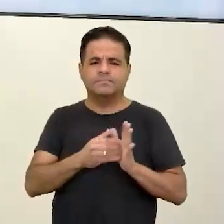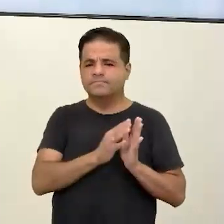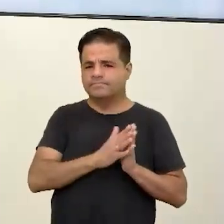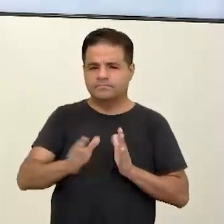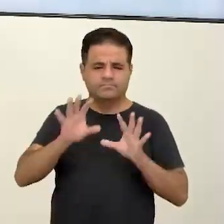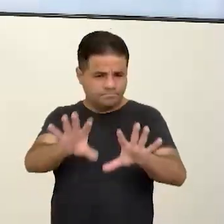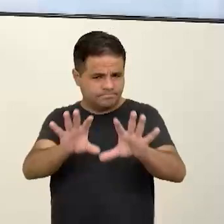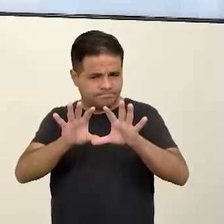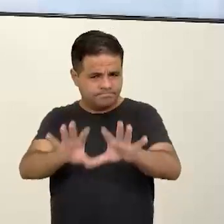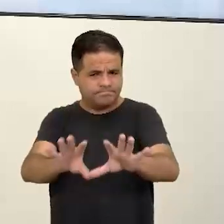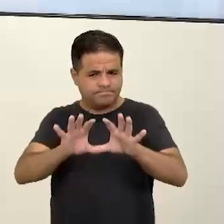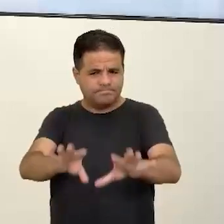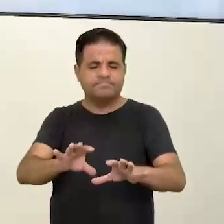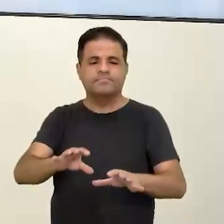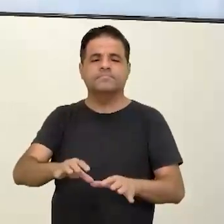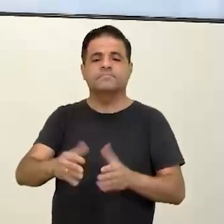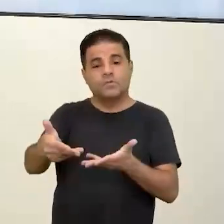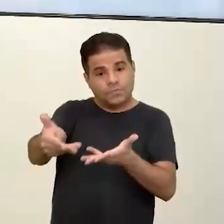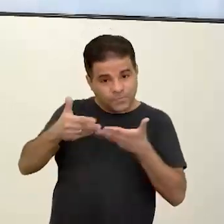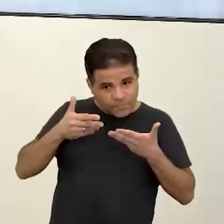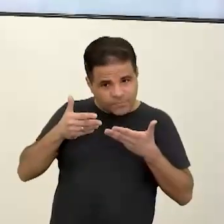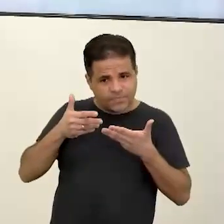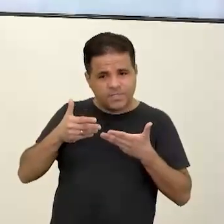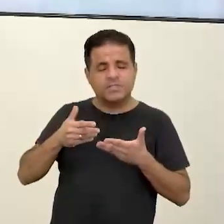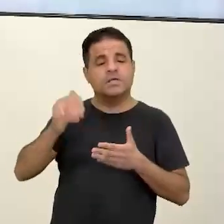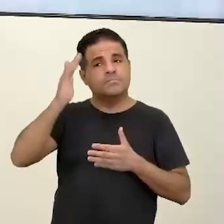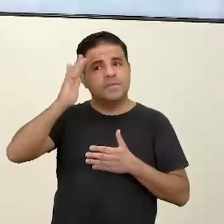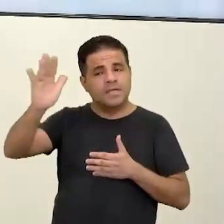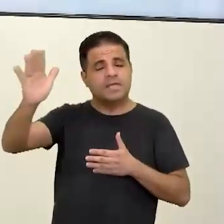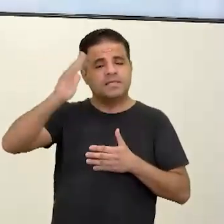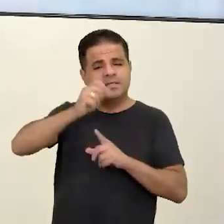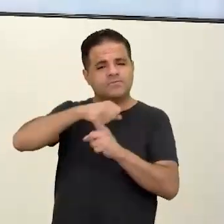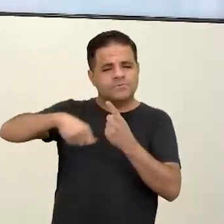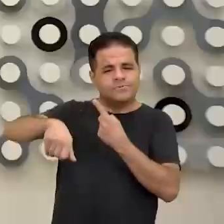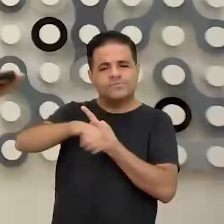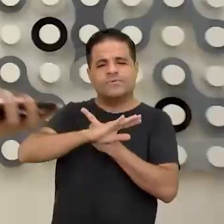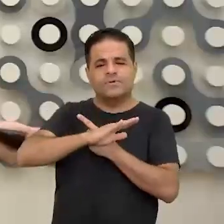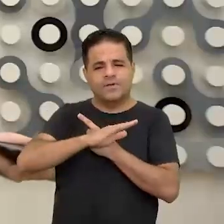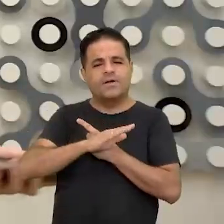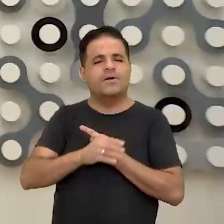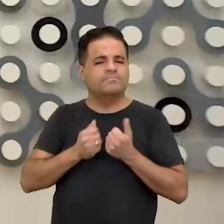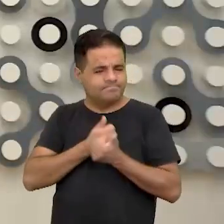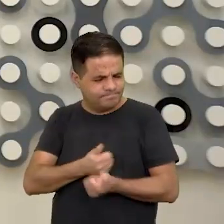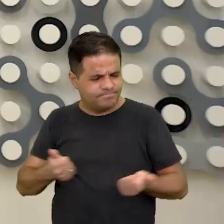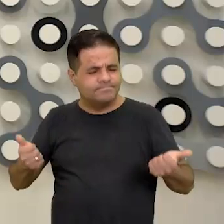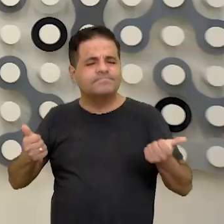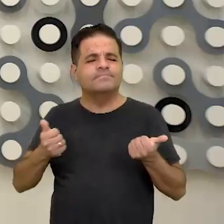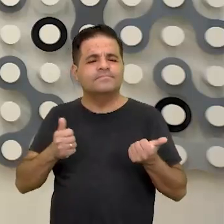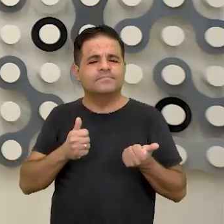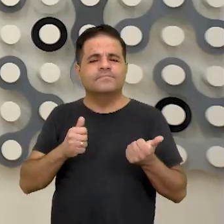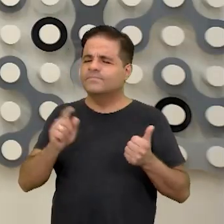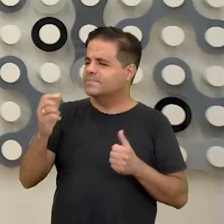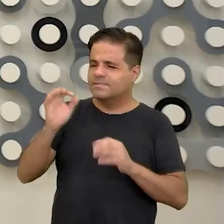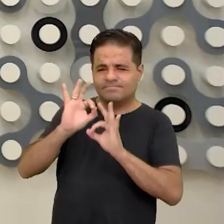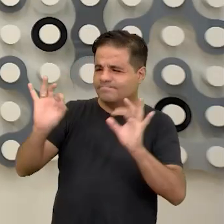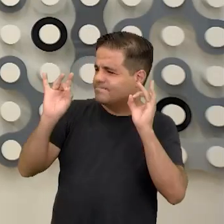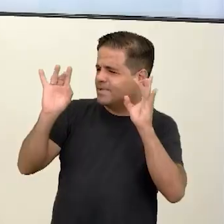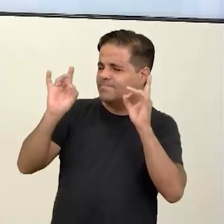uma provocação e um convite a pensarmos sociologicamente. Muito obrigada mais uma vez. Eu que agradeço, Jennifer. Você é